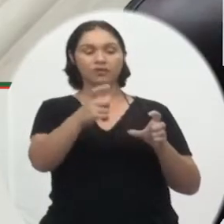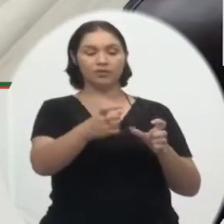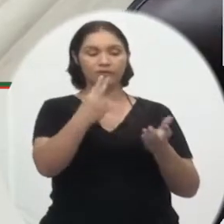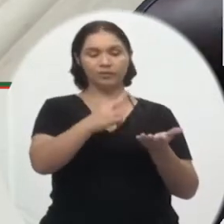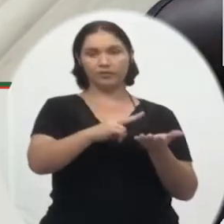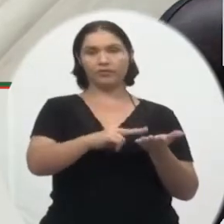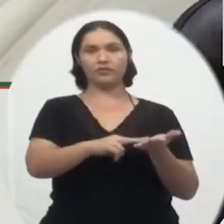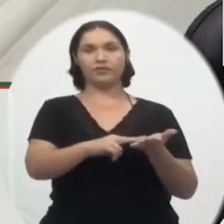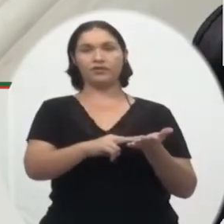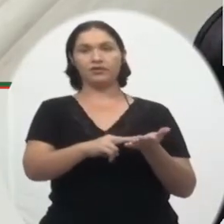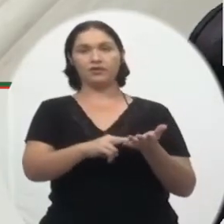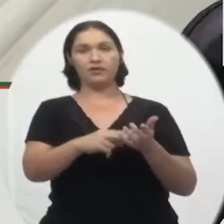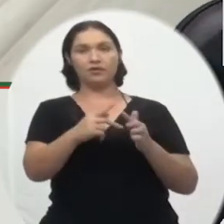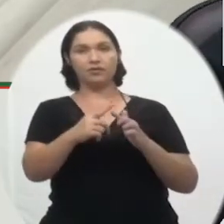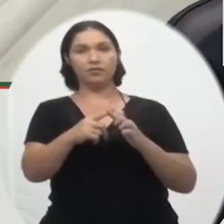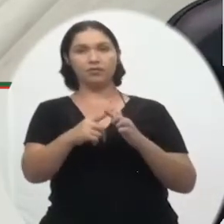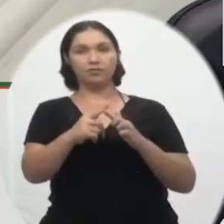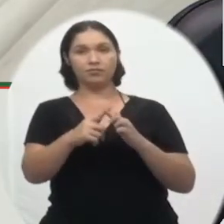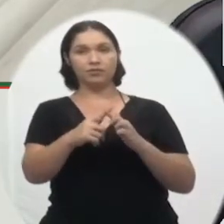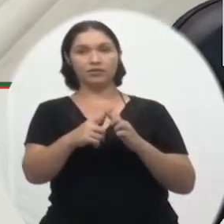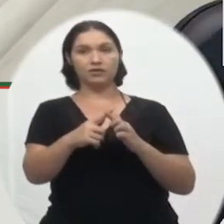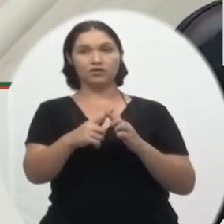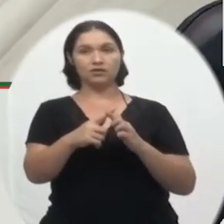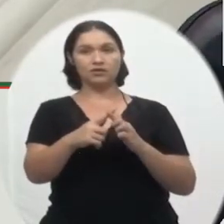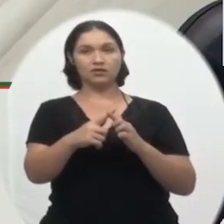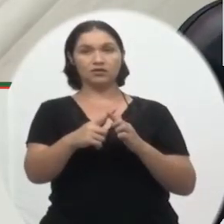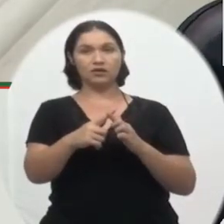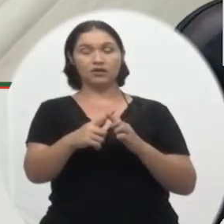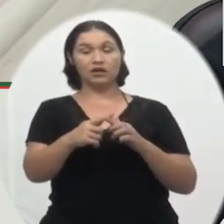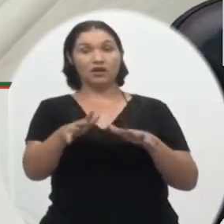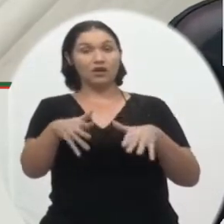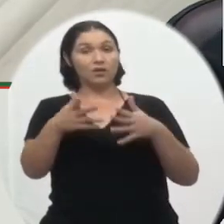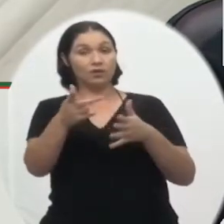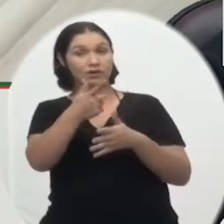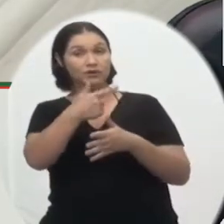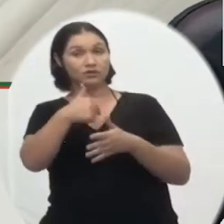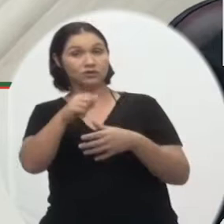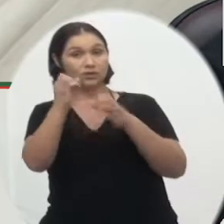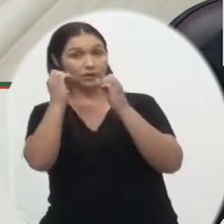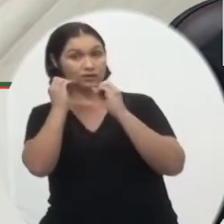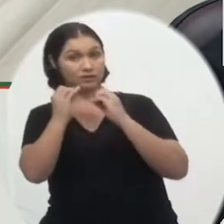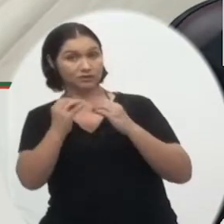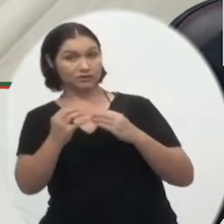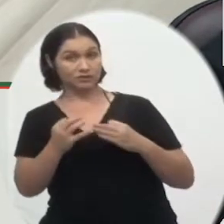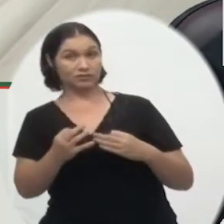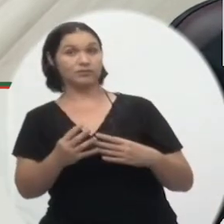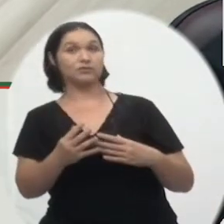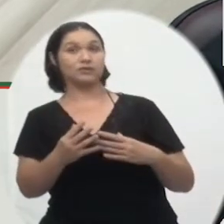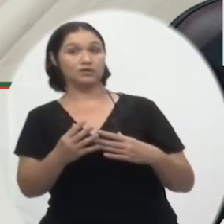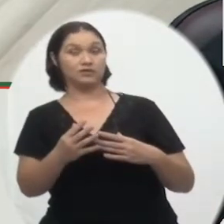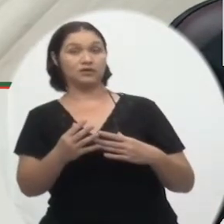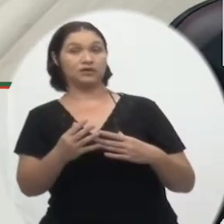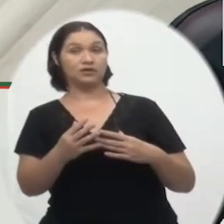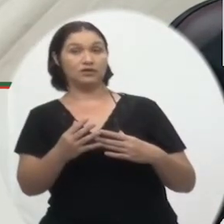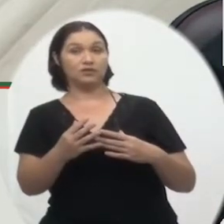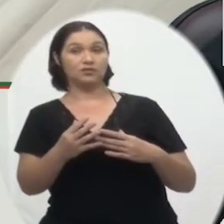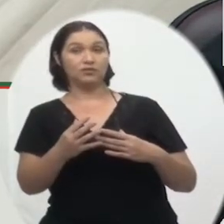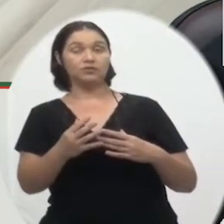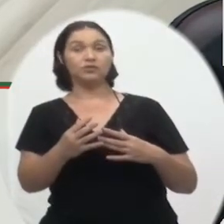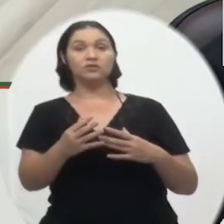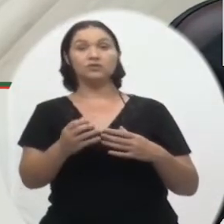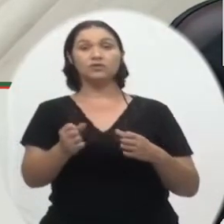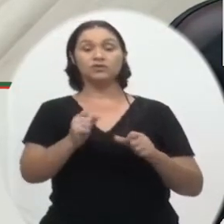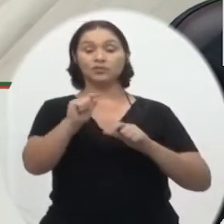ele é apenas para o segmento de cartas e telegramas, que hoje está restrito basicamente a